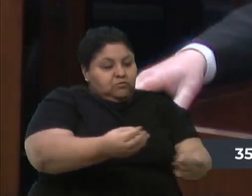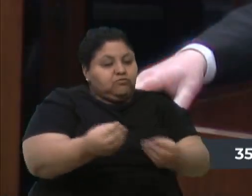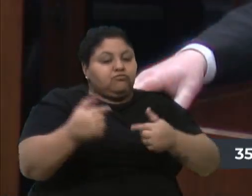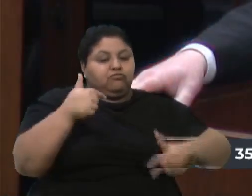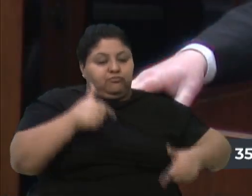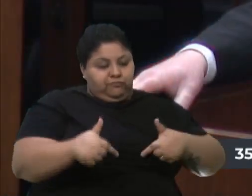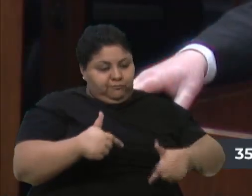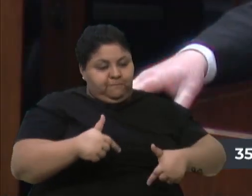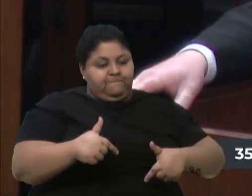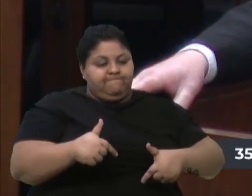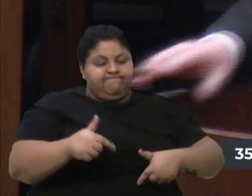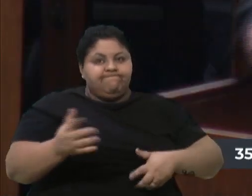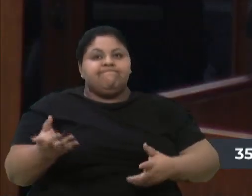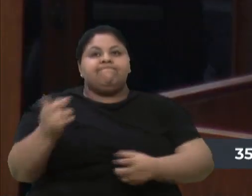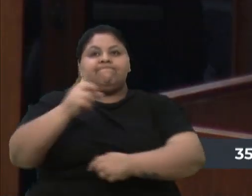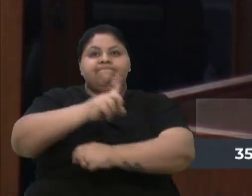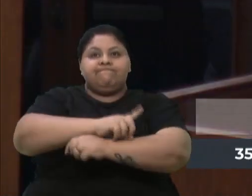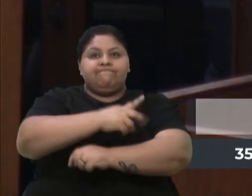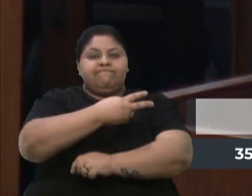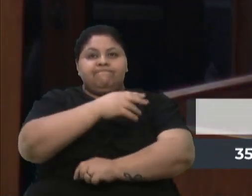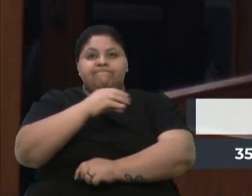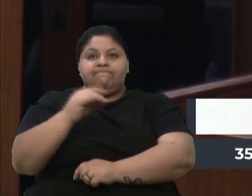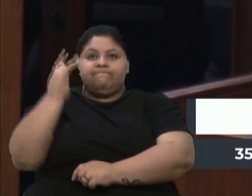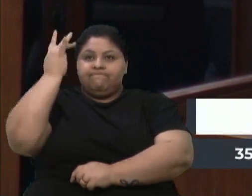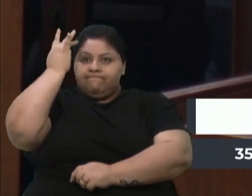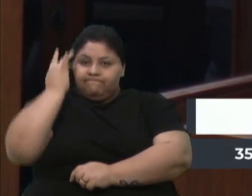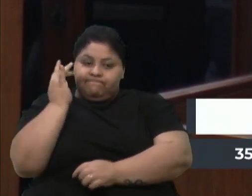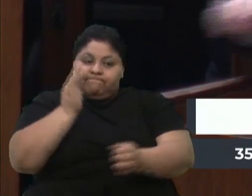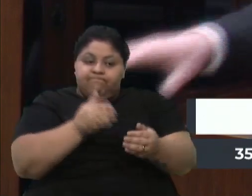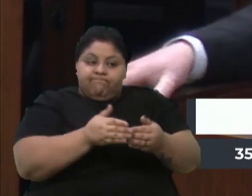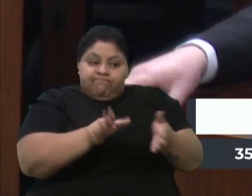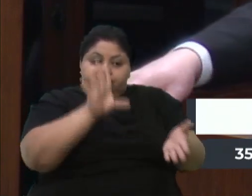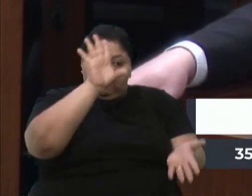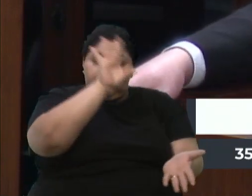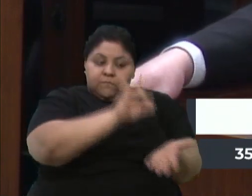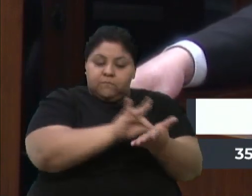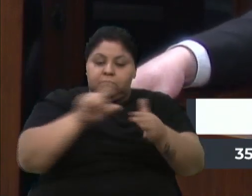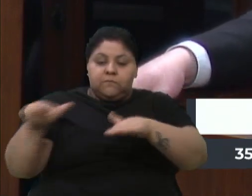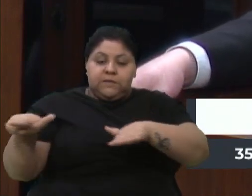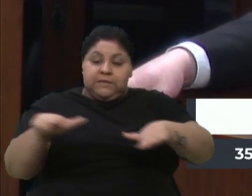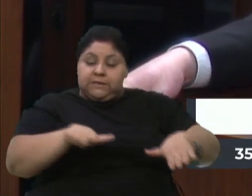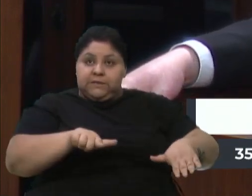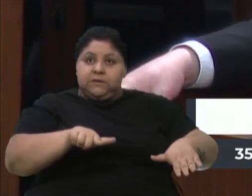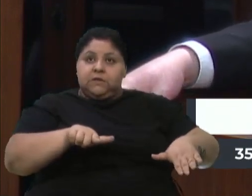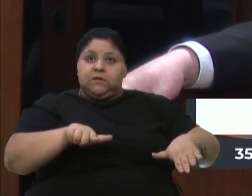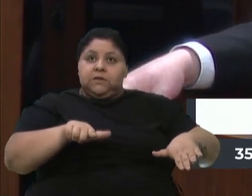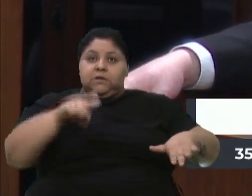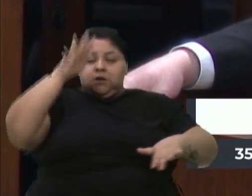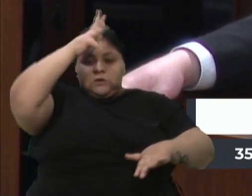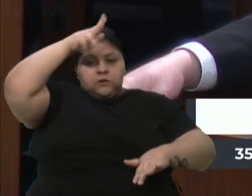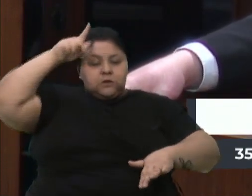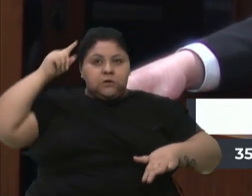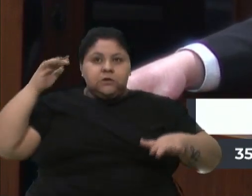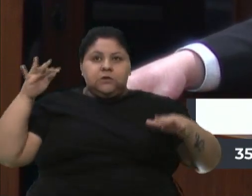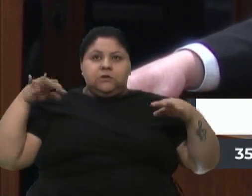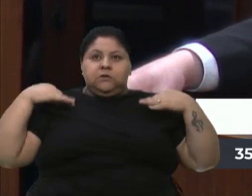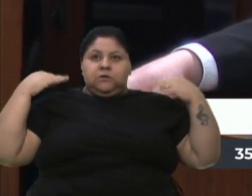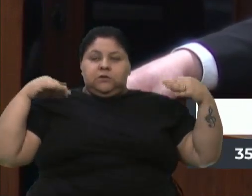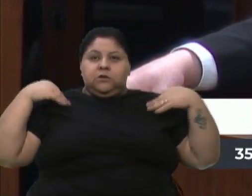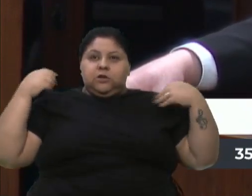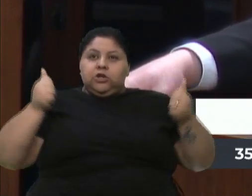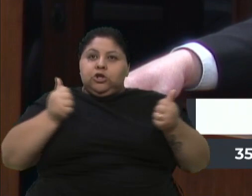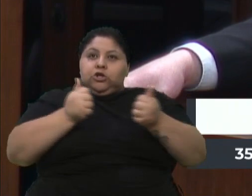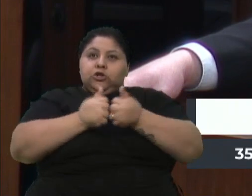no dia 20, amanhã, nós teremos a abertura oficial da Semana Municipal do Turismo, durante o desfile da Semana